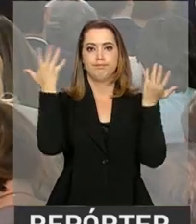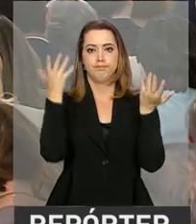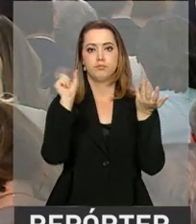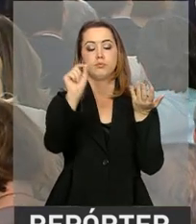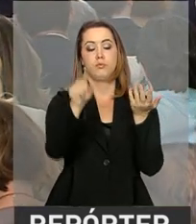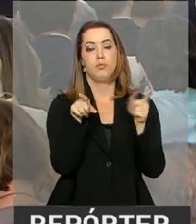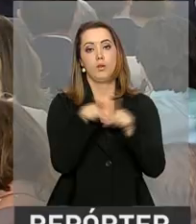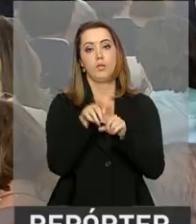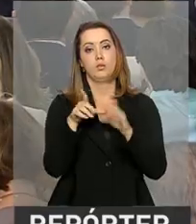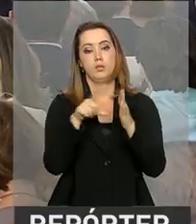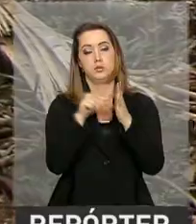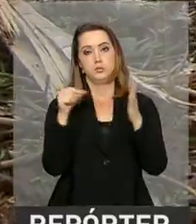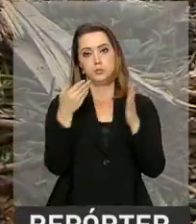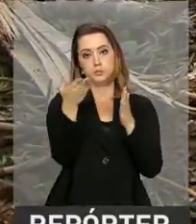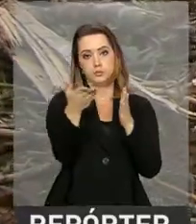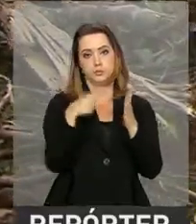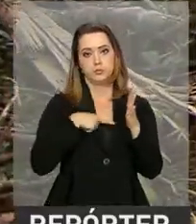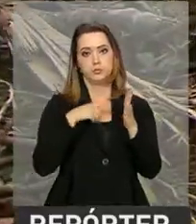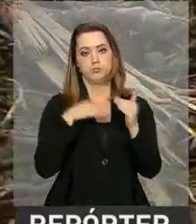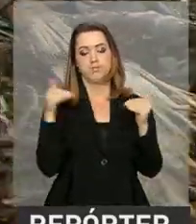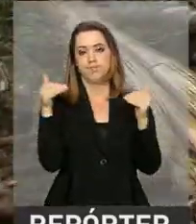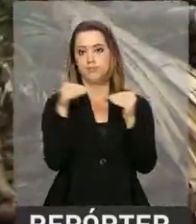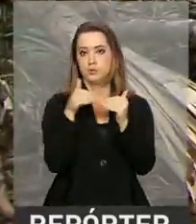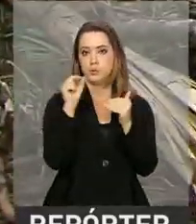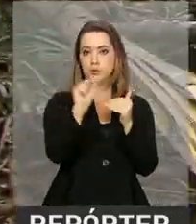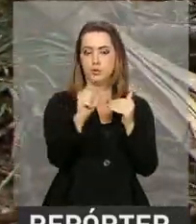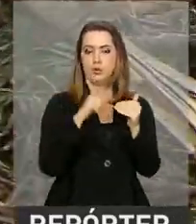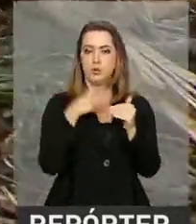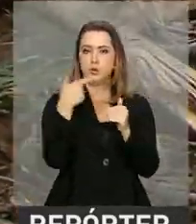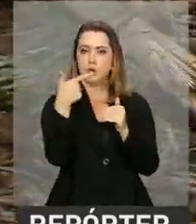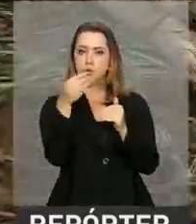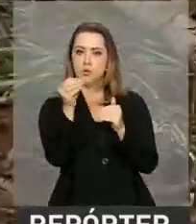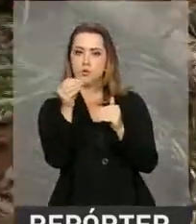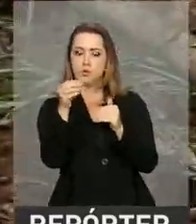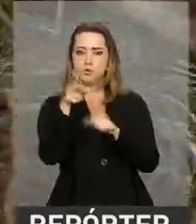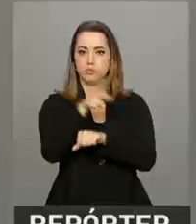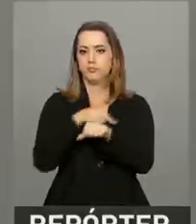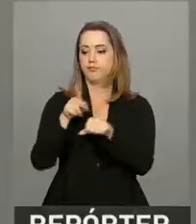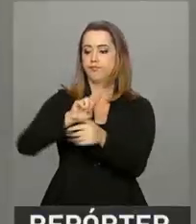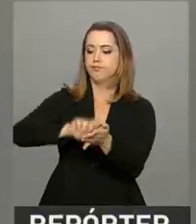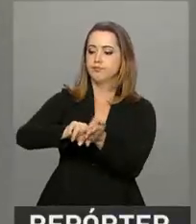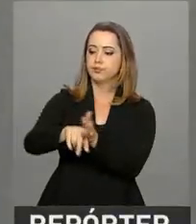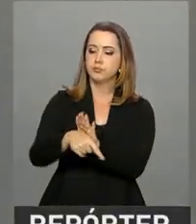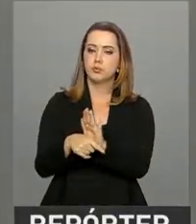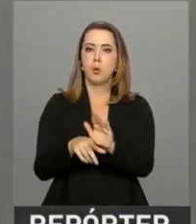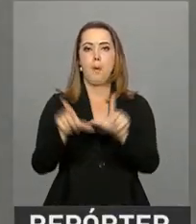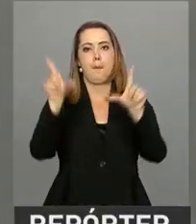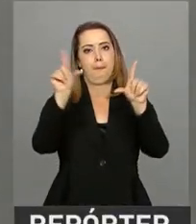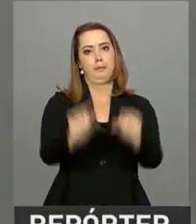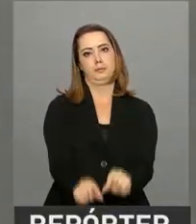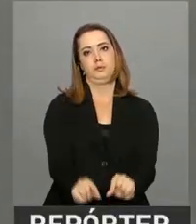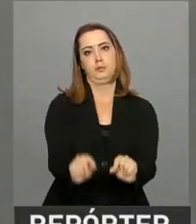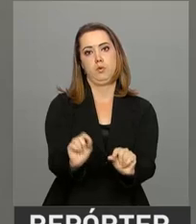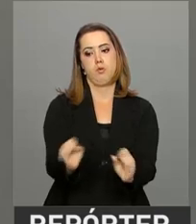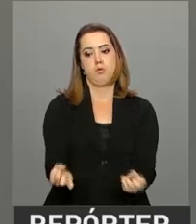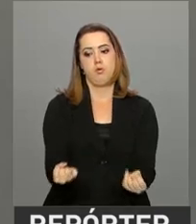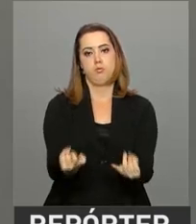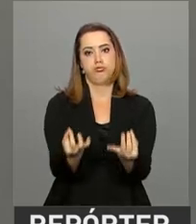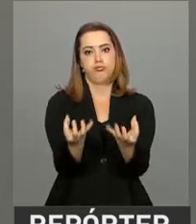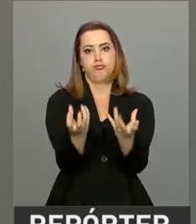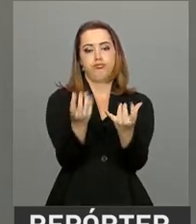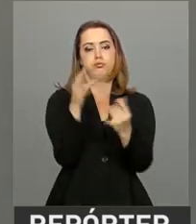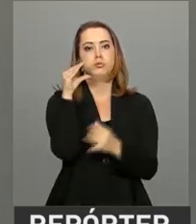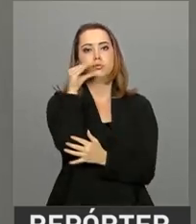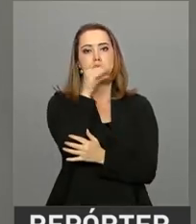no Palácio do Planalto o pacto prevê ações de quase 200 países para frear o aquecimento global e manter o